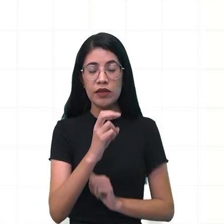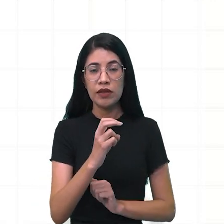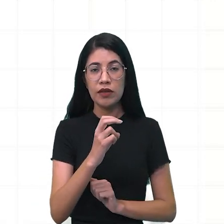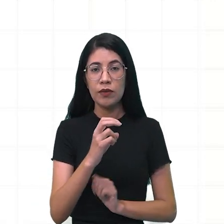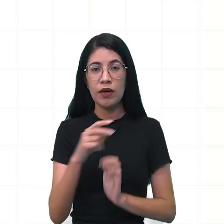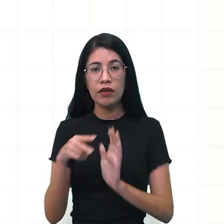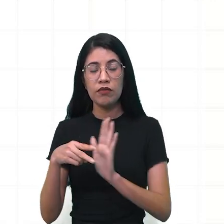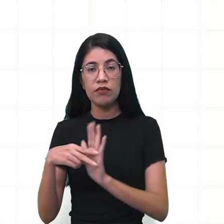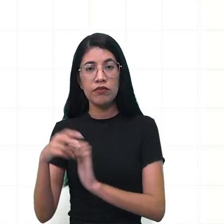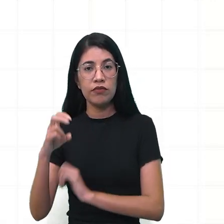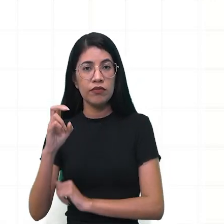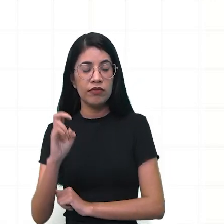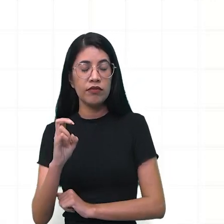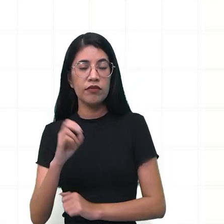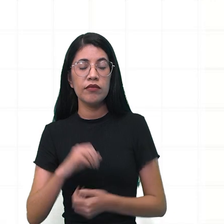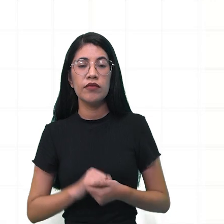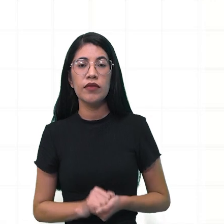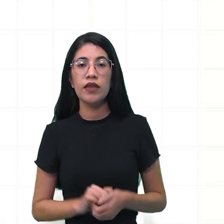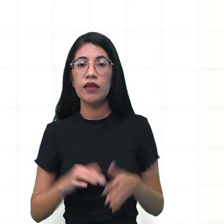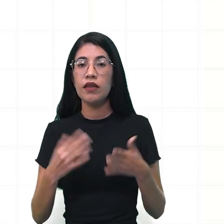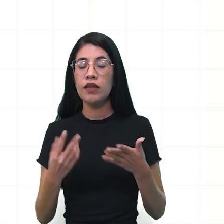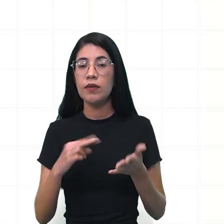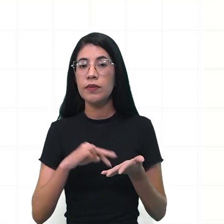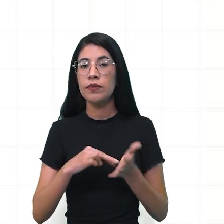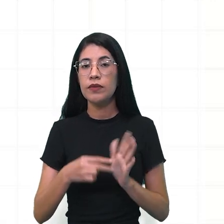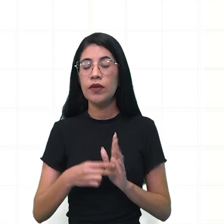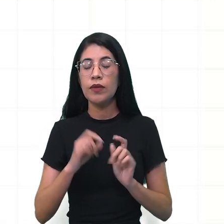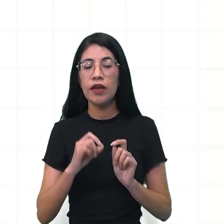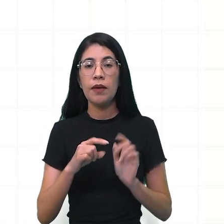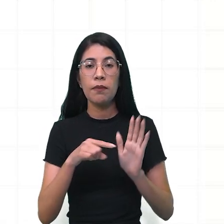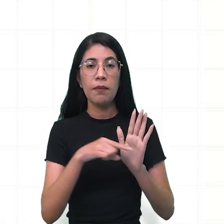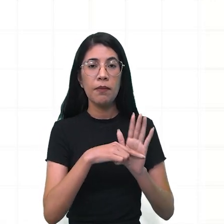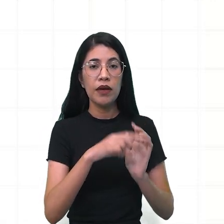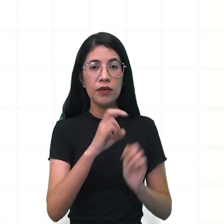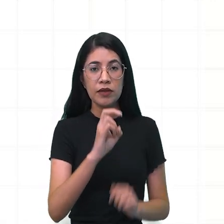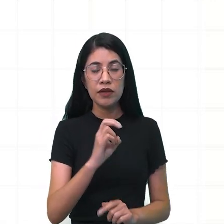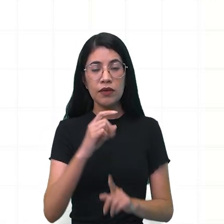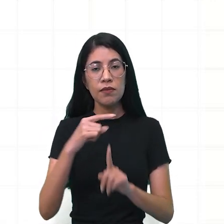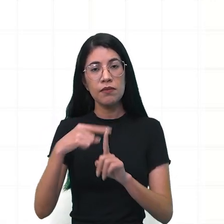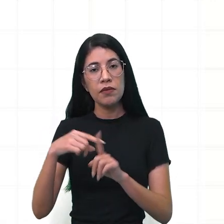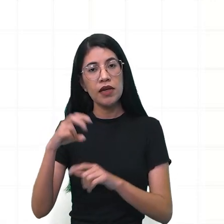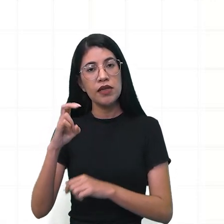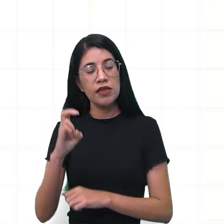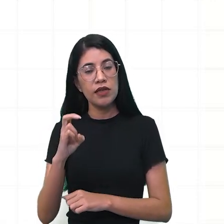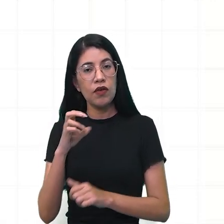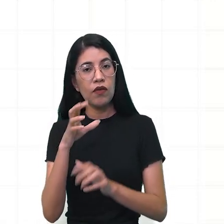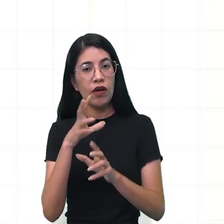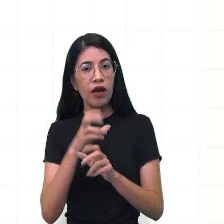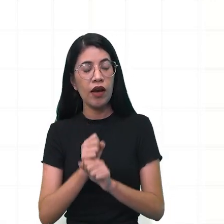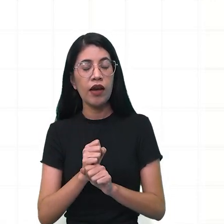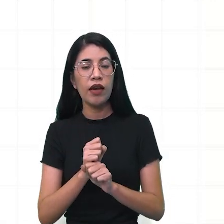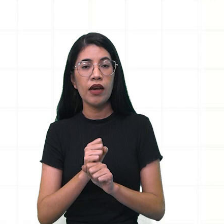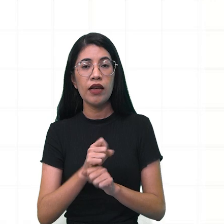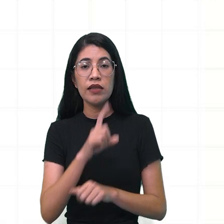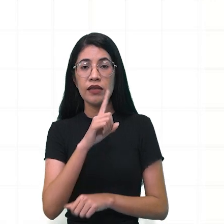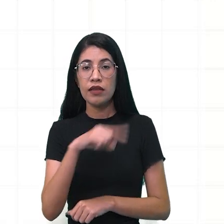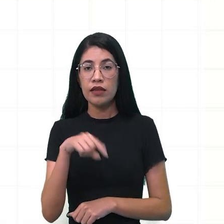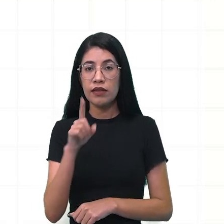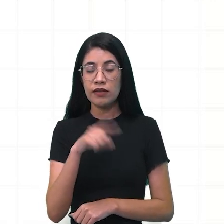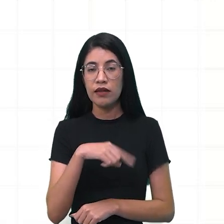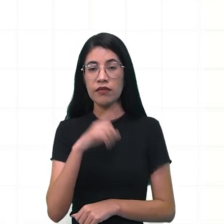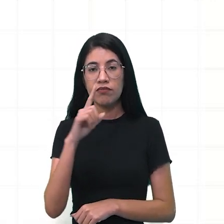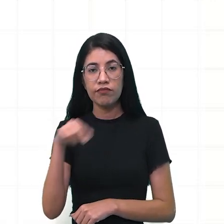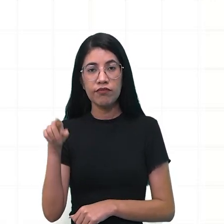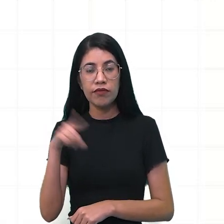5. Então, menos 5 mais 5, o que acontece aqui, ó? Eles vão se cancelar. 5 menos 5